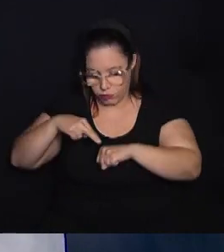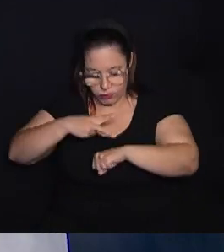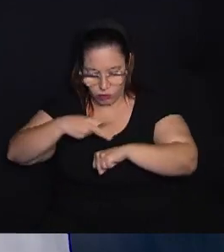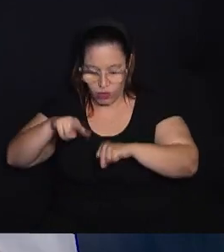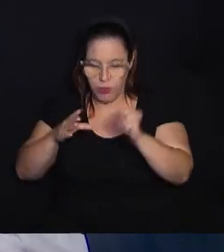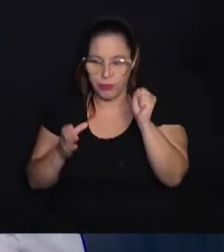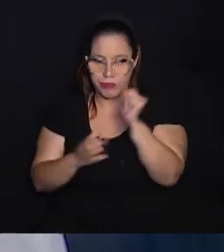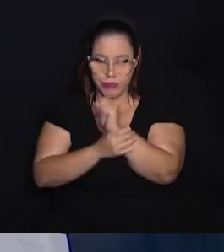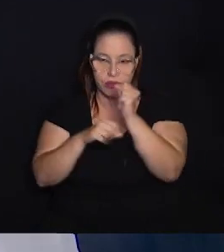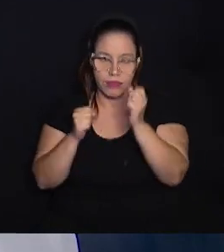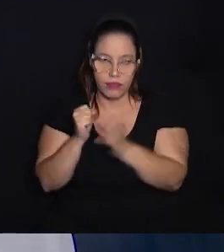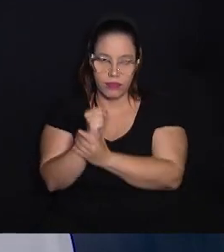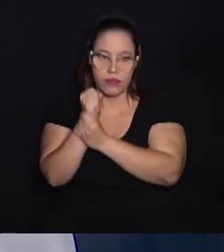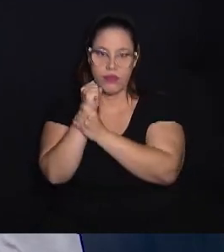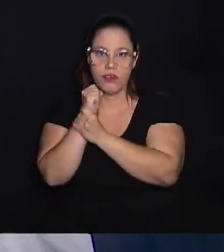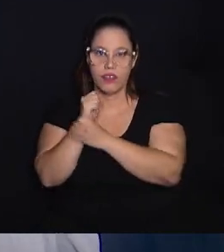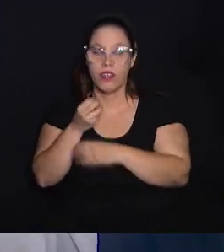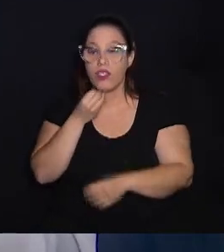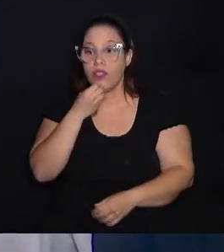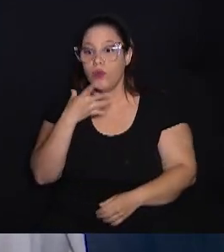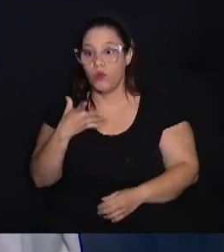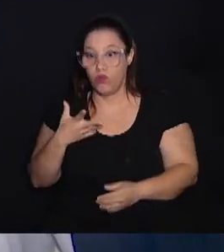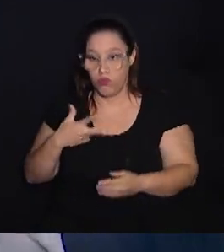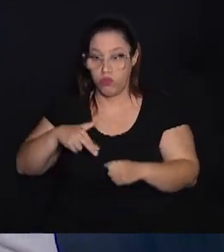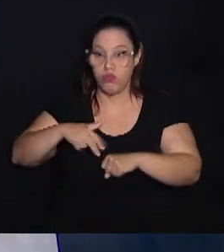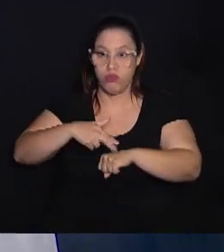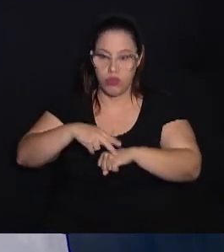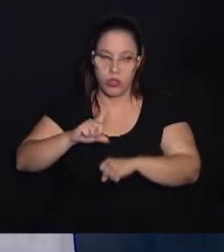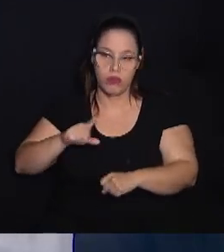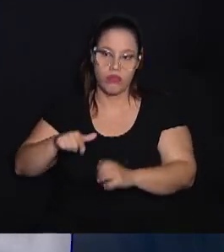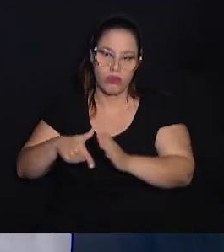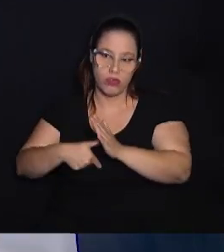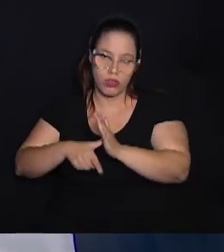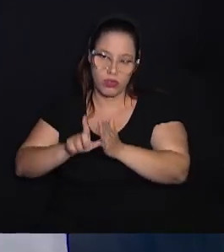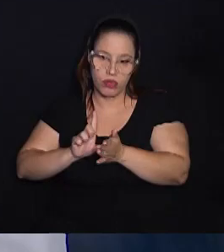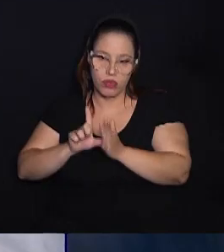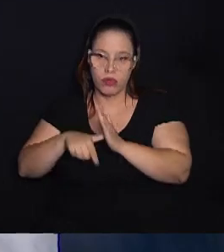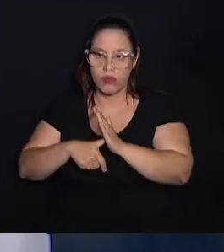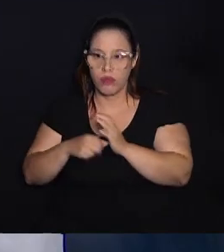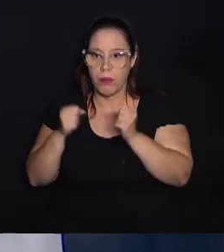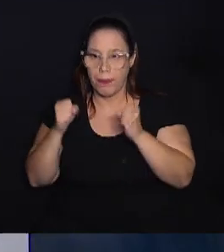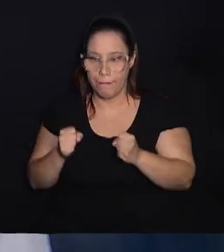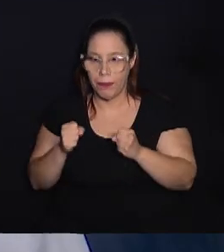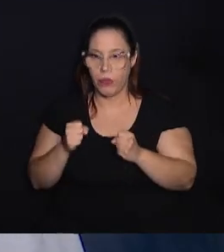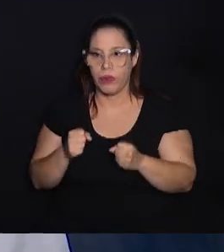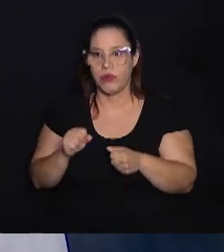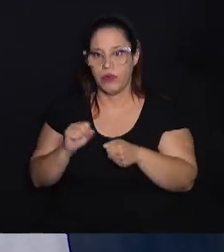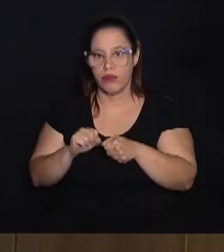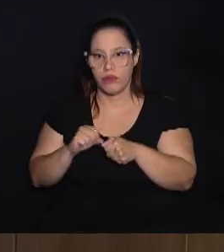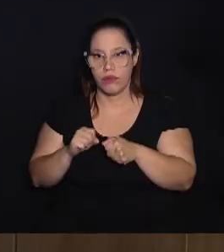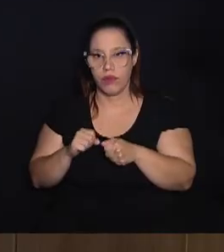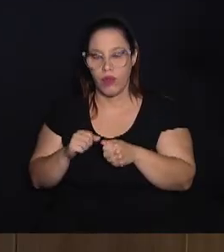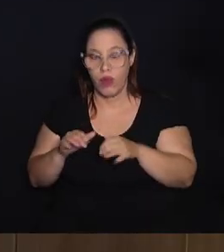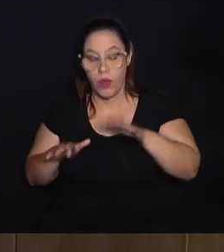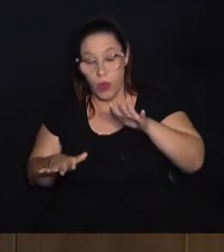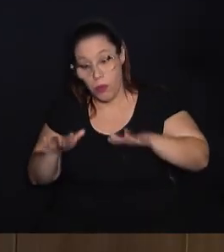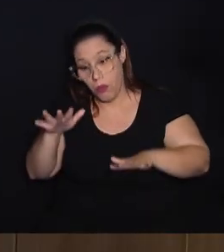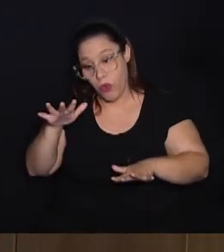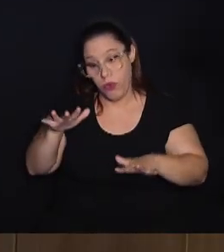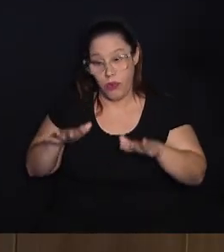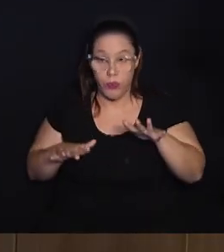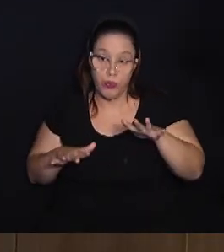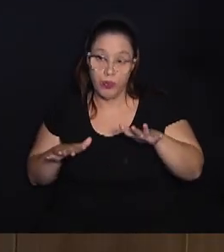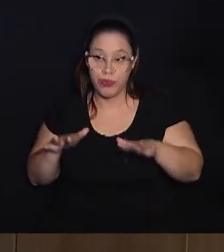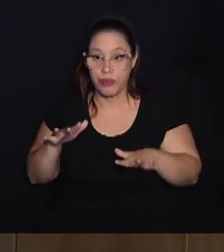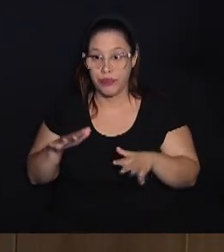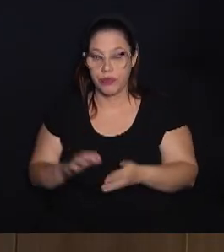com movimentação, com fortalecimento, que você senta bem durante e após, ele tem indicação para você. São os movimentos.